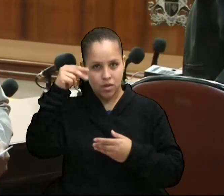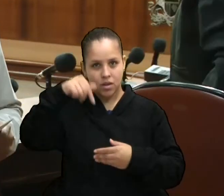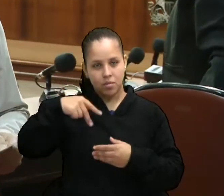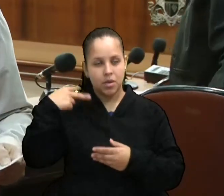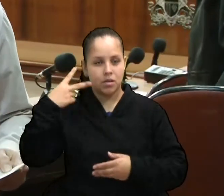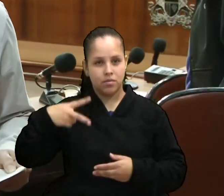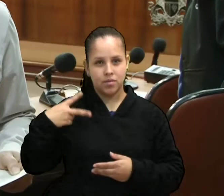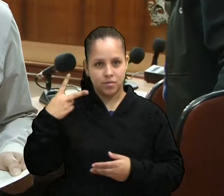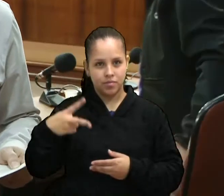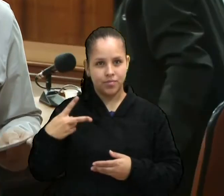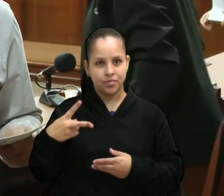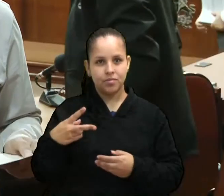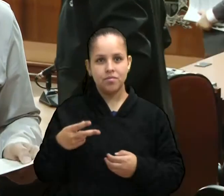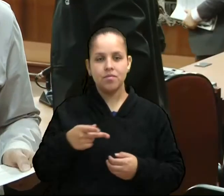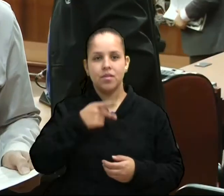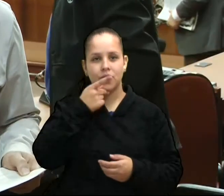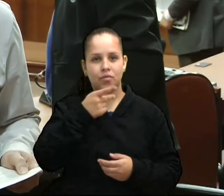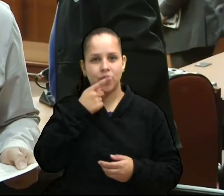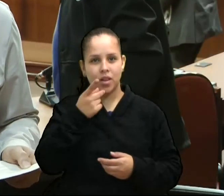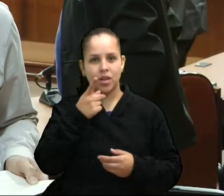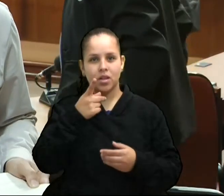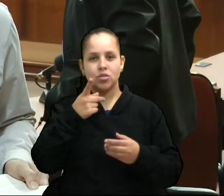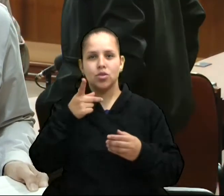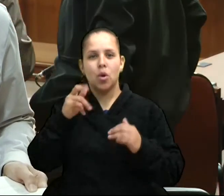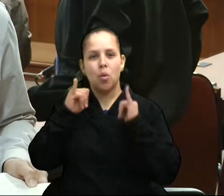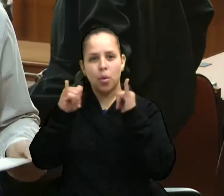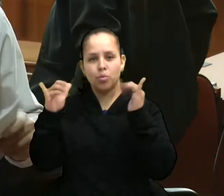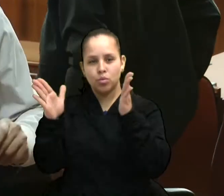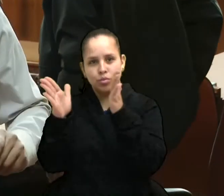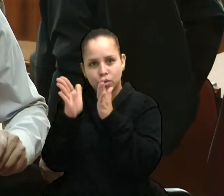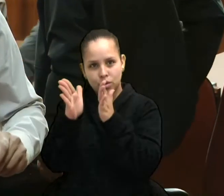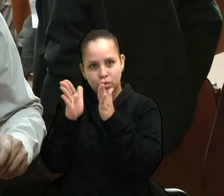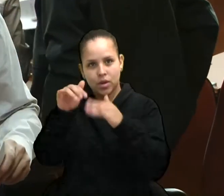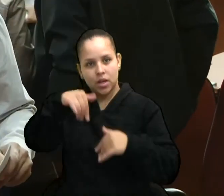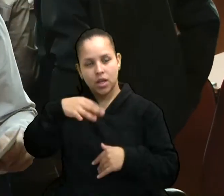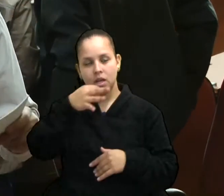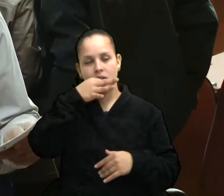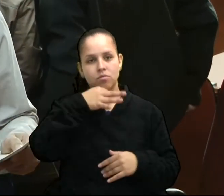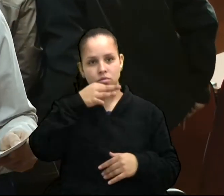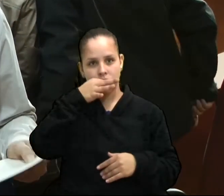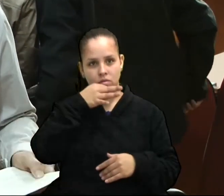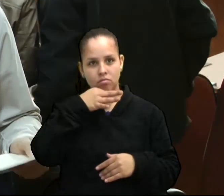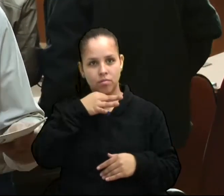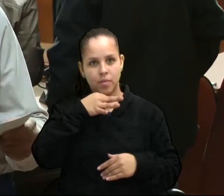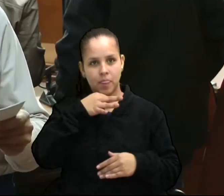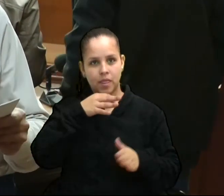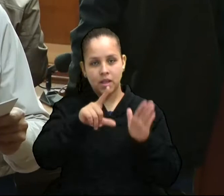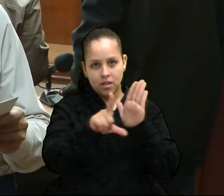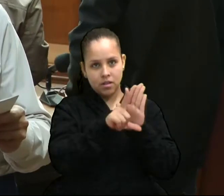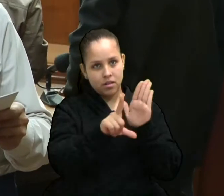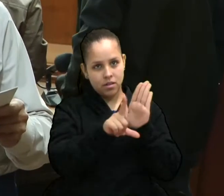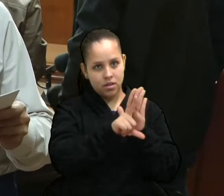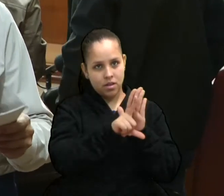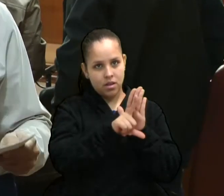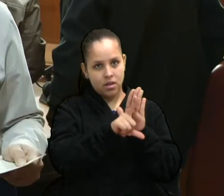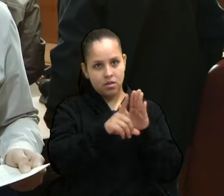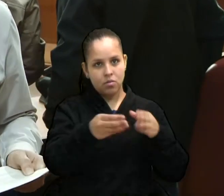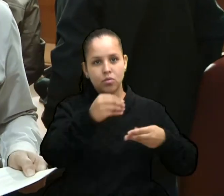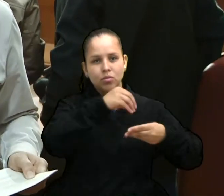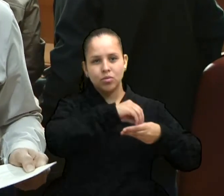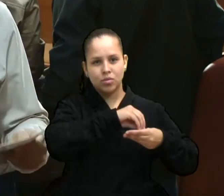trata do serviço de taxilotação em Caxias do Sul. E esse projeto de lei, ele revoga a lei anterior, a lei